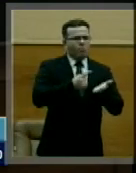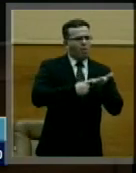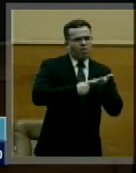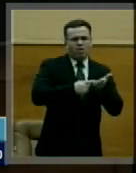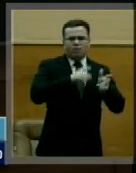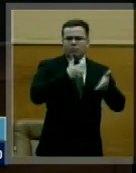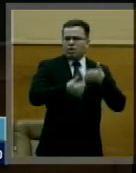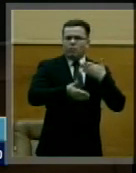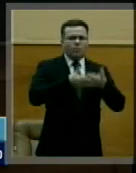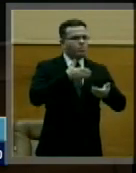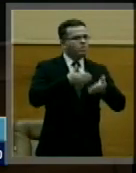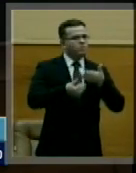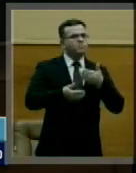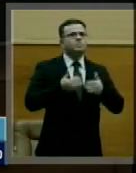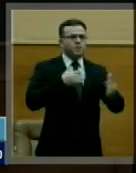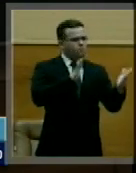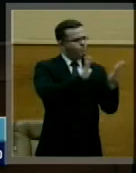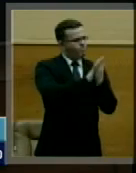enfim. E que